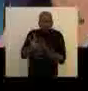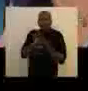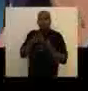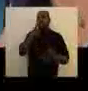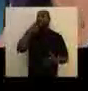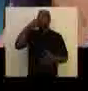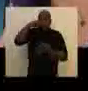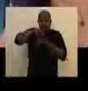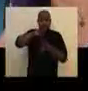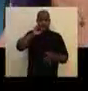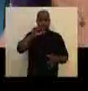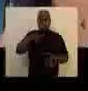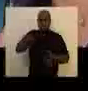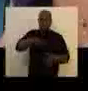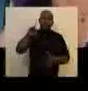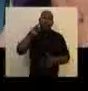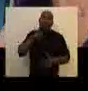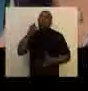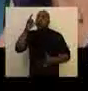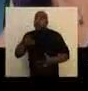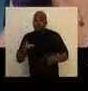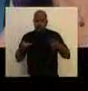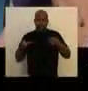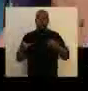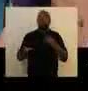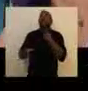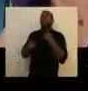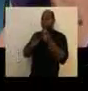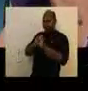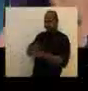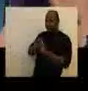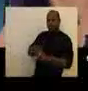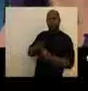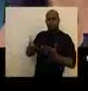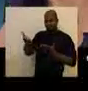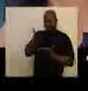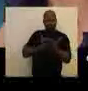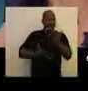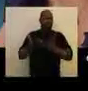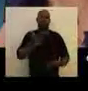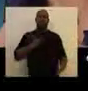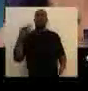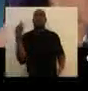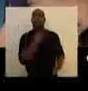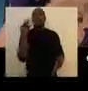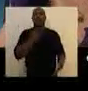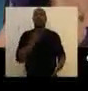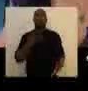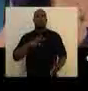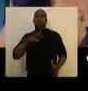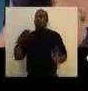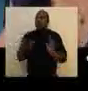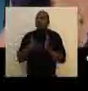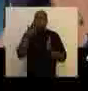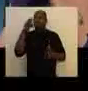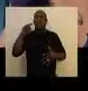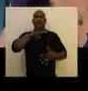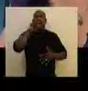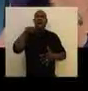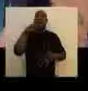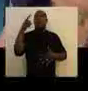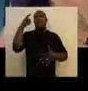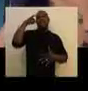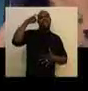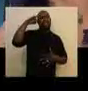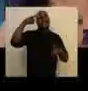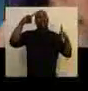sala, eles com a vontade de aprender e eu com a vontade de ensinar. Então, tudo que poderia ter sido uma grande